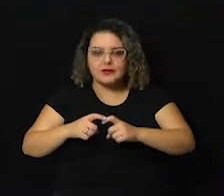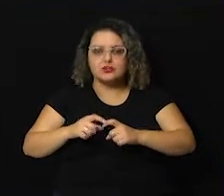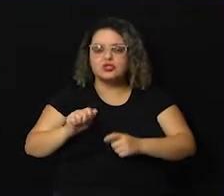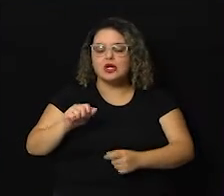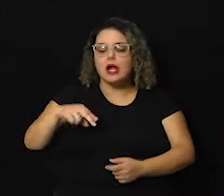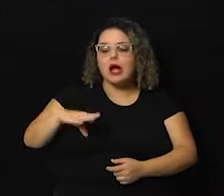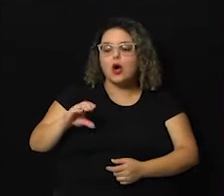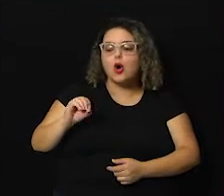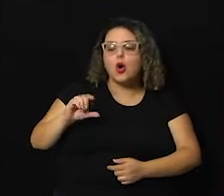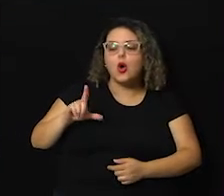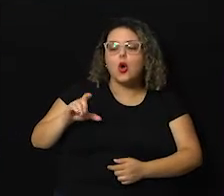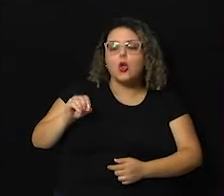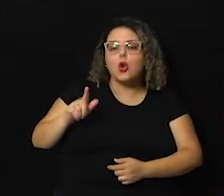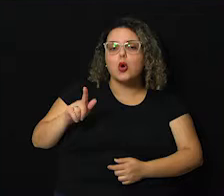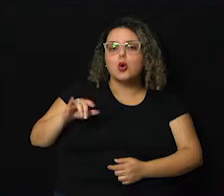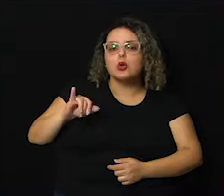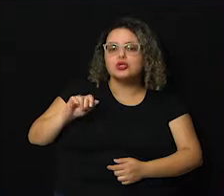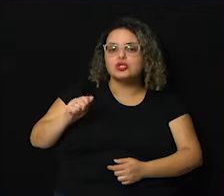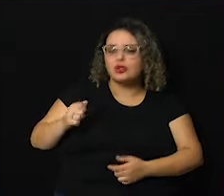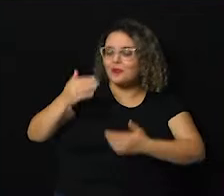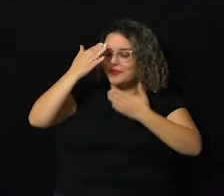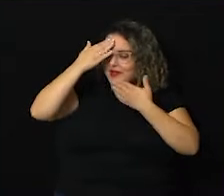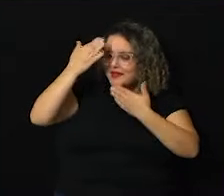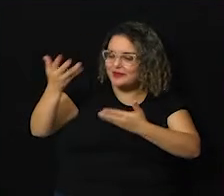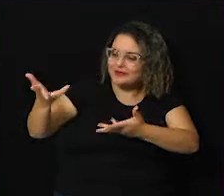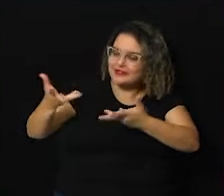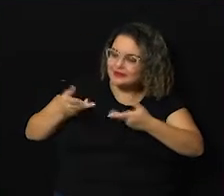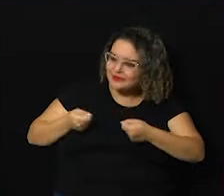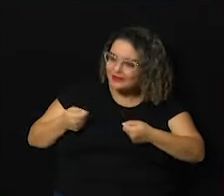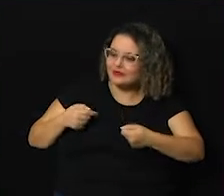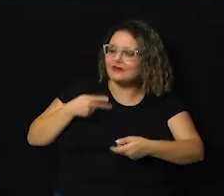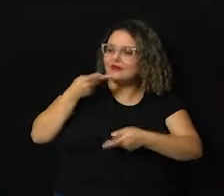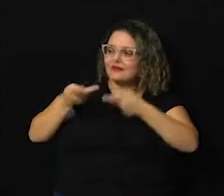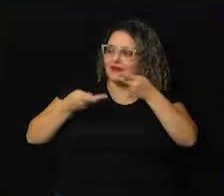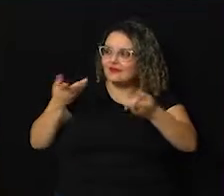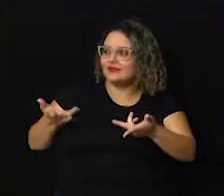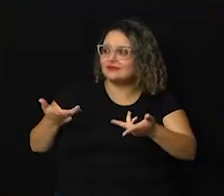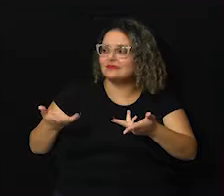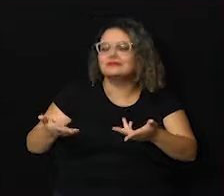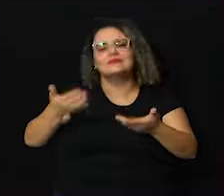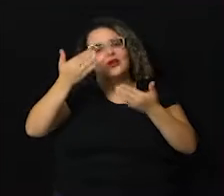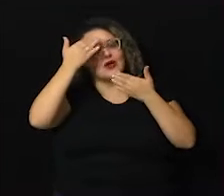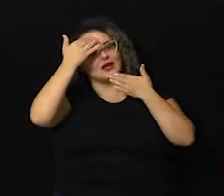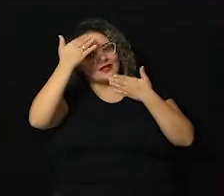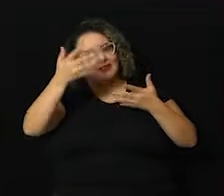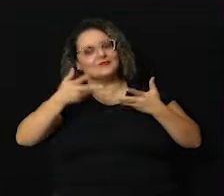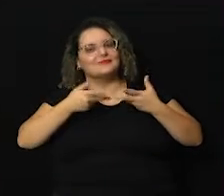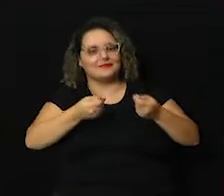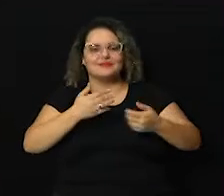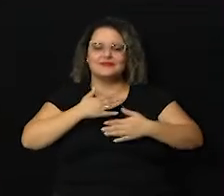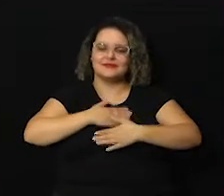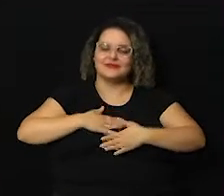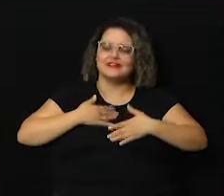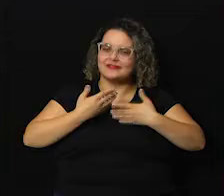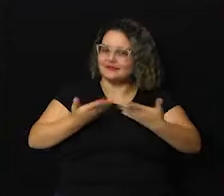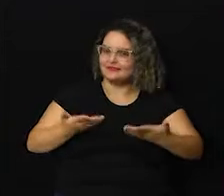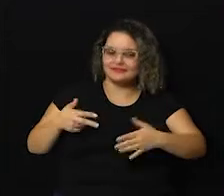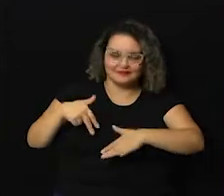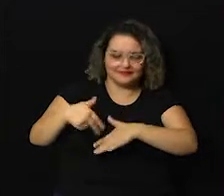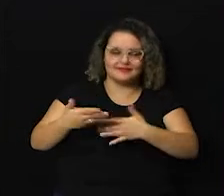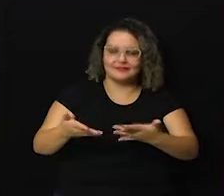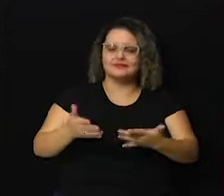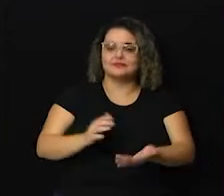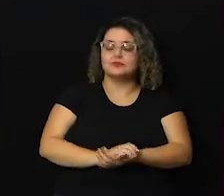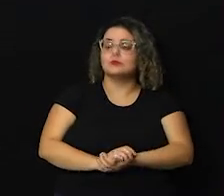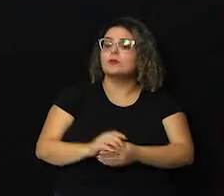muito obrigada por aceitar o nosso convite e falar sobre esse tema hoje. Eu agradeço o convite, é um prazer para mim. Estamos aí à sua